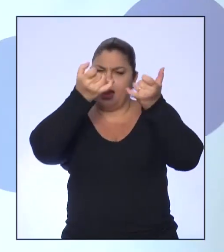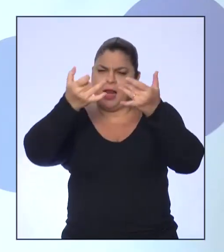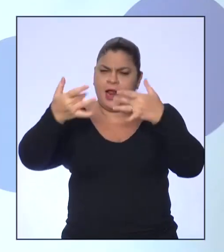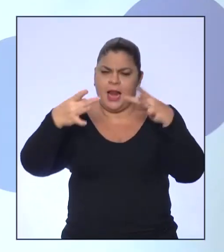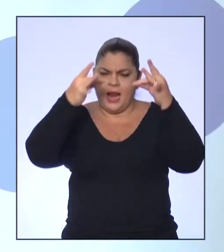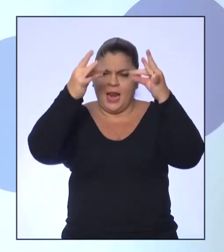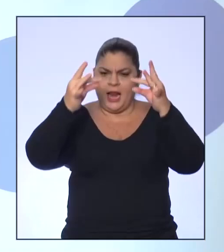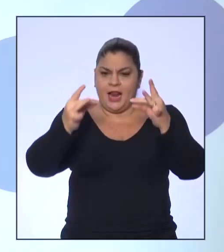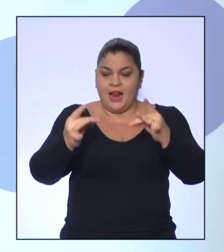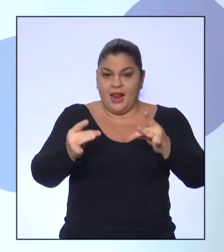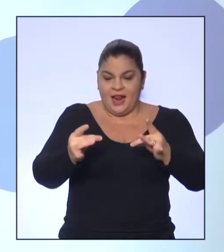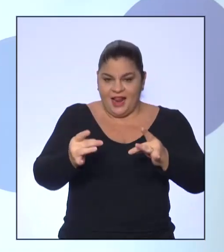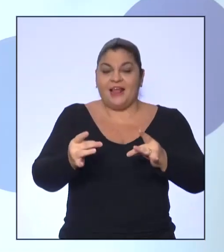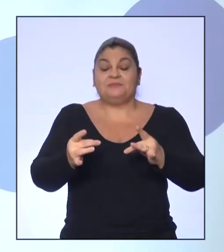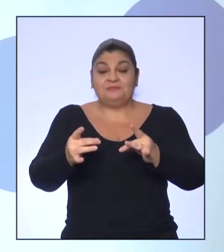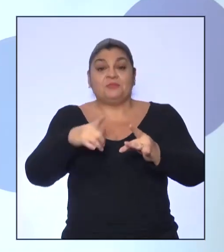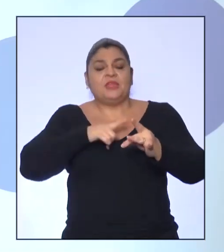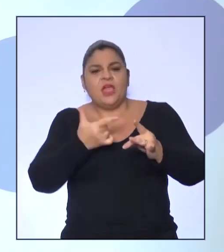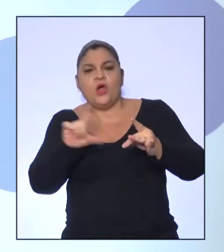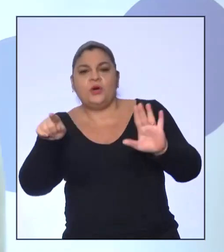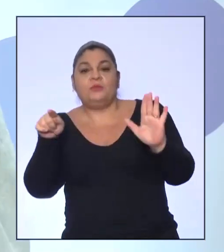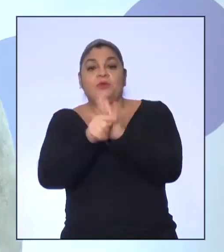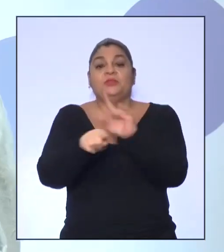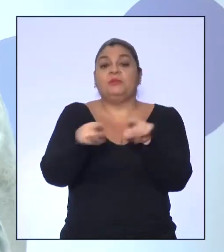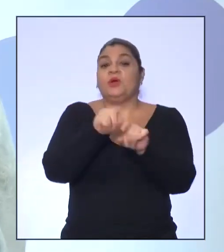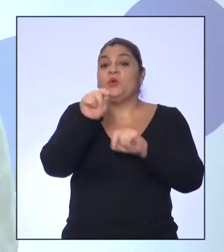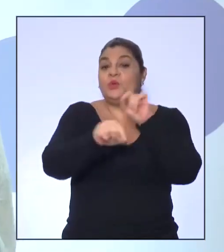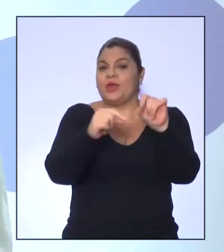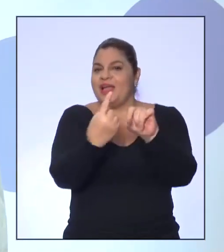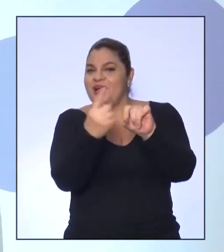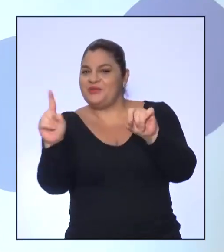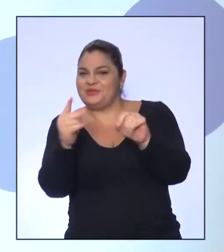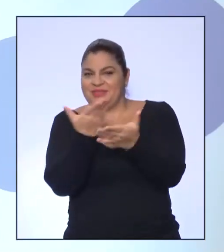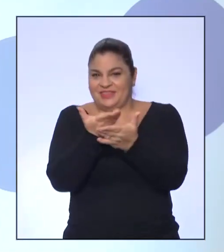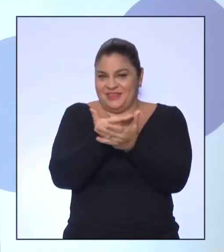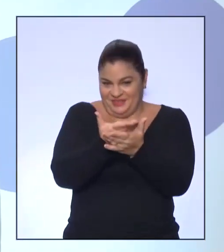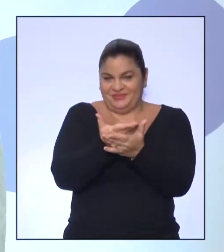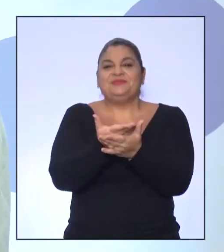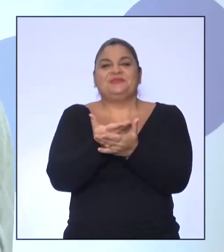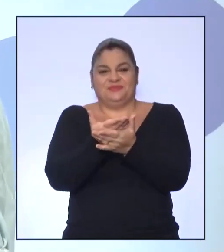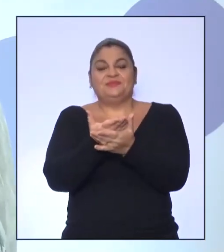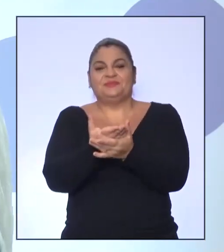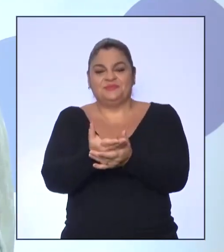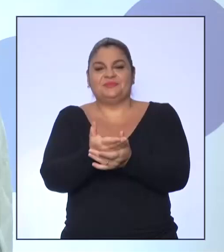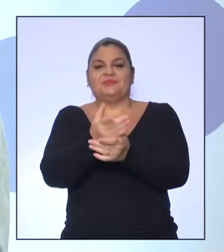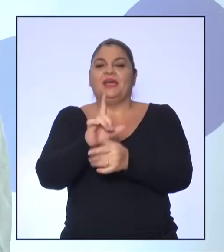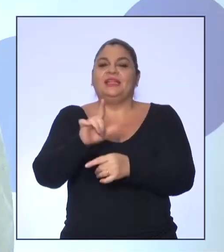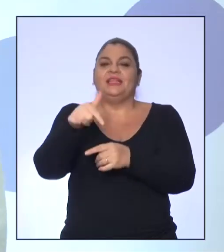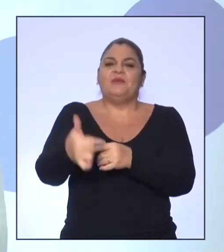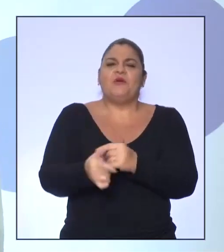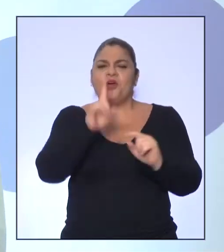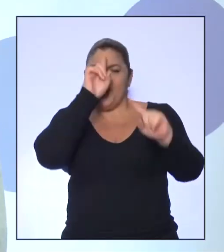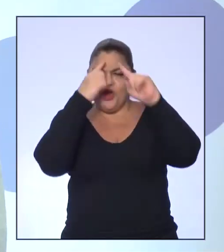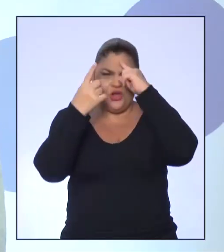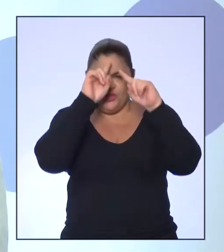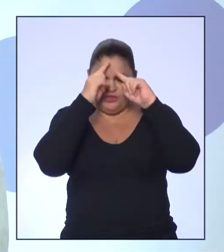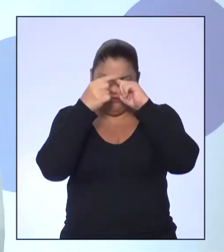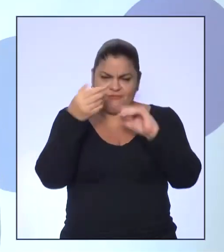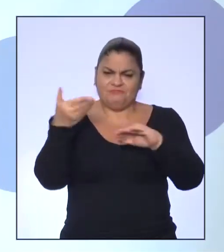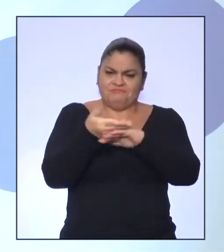mais a funda, tem mais uma perguntinha. É a última da aula, viu? Depois agora só vem as dúvidas